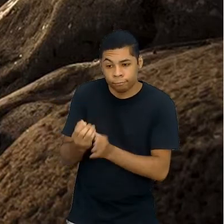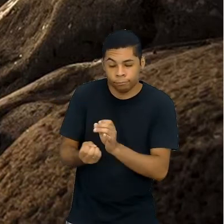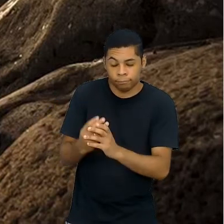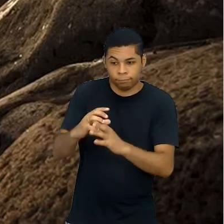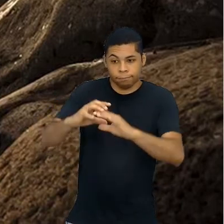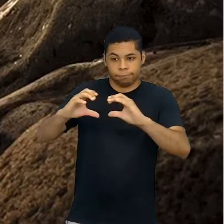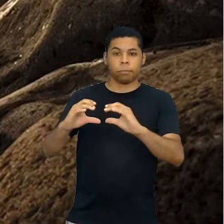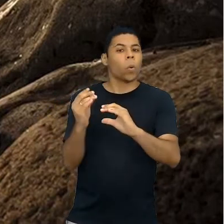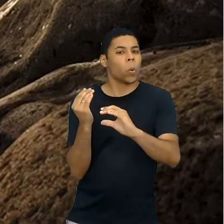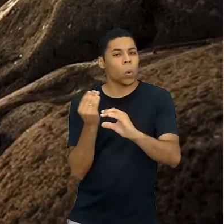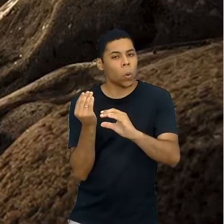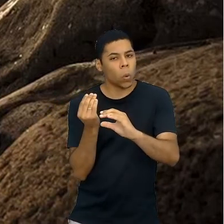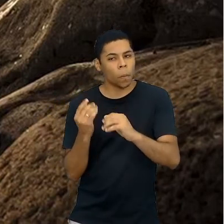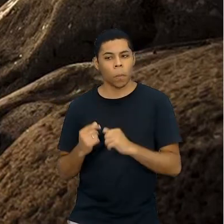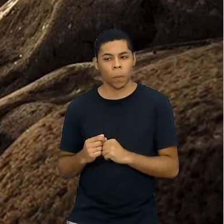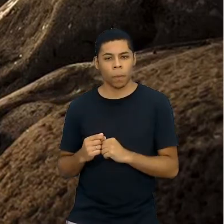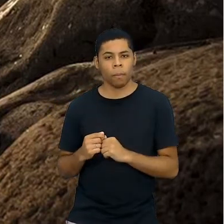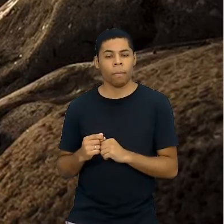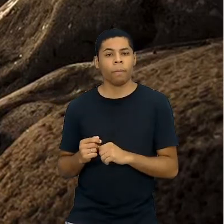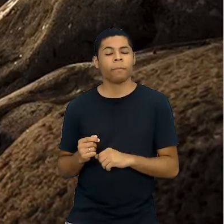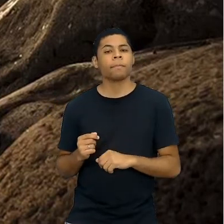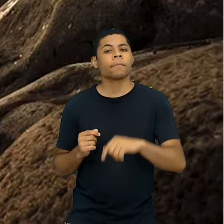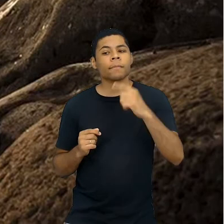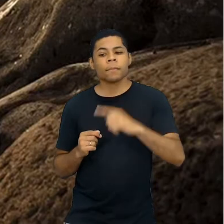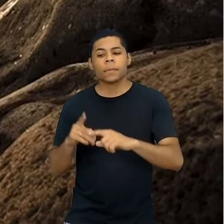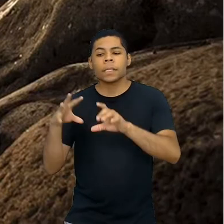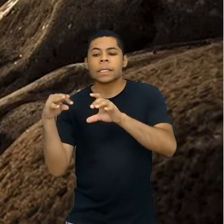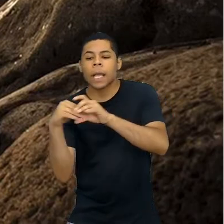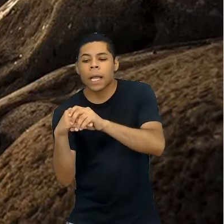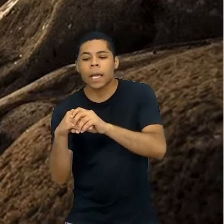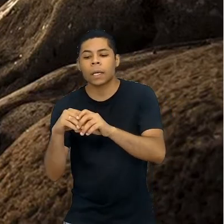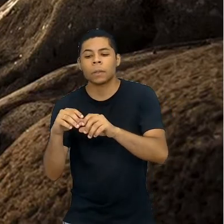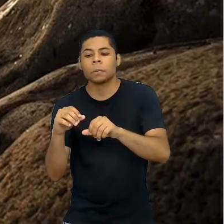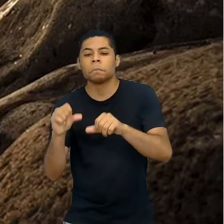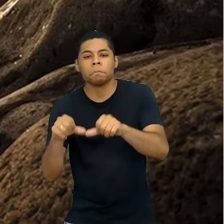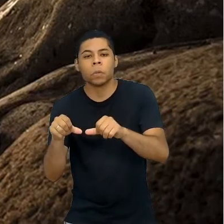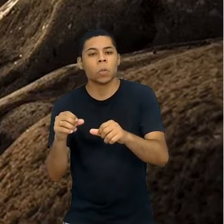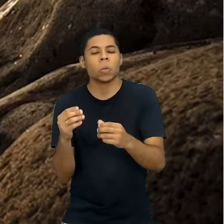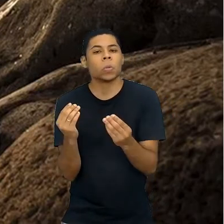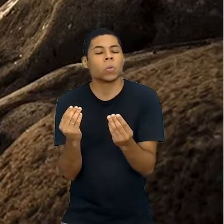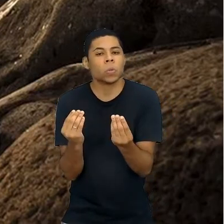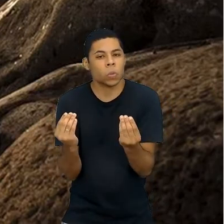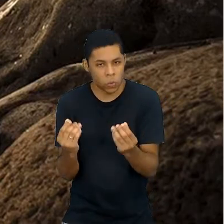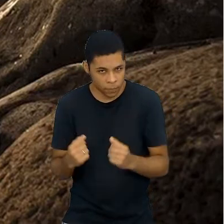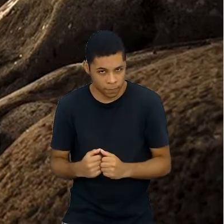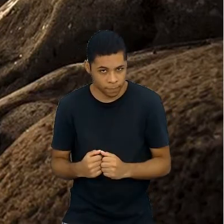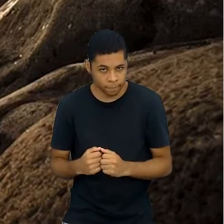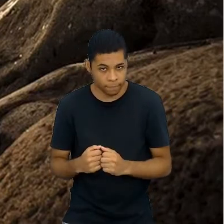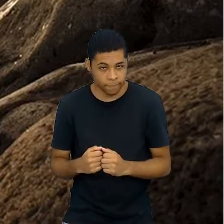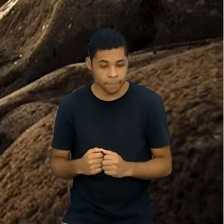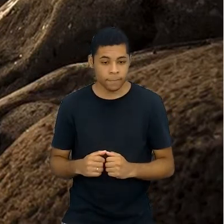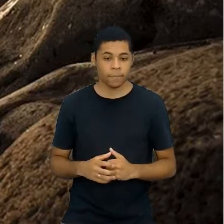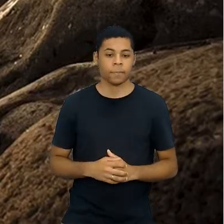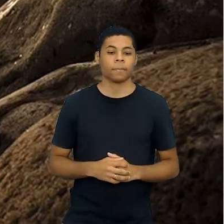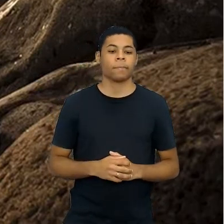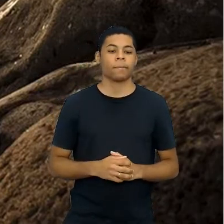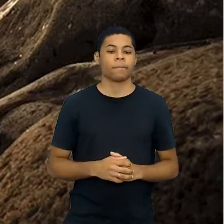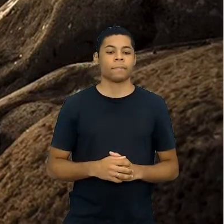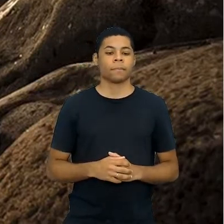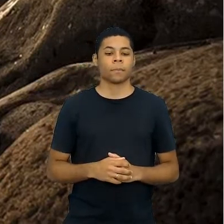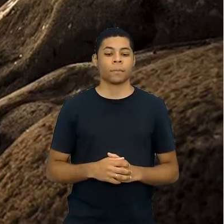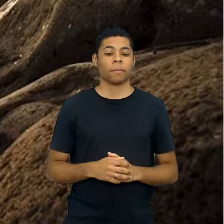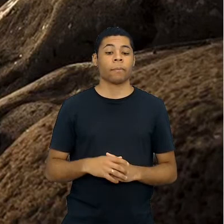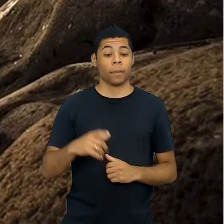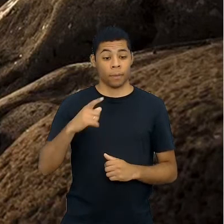formação e qual a relação com a dinâmica interna do planeta e a tectônica de placas. E aí tem